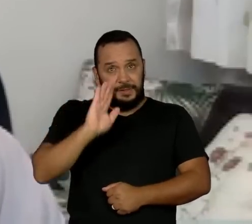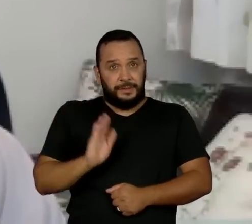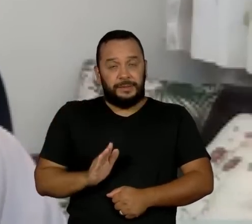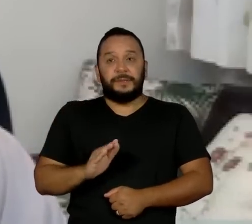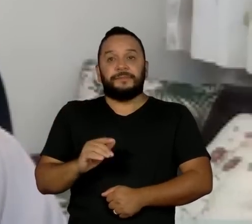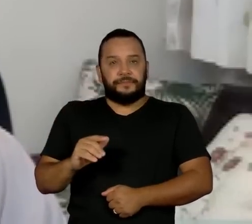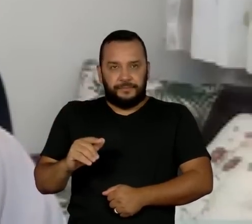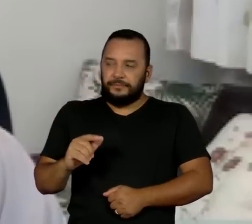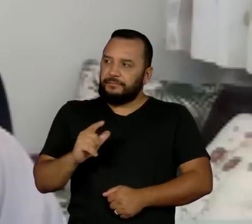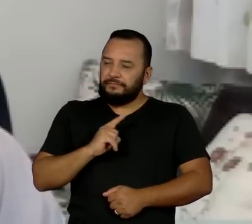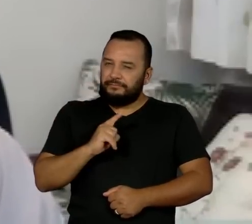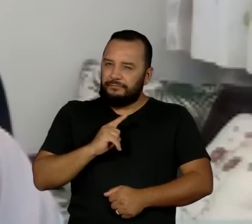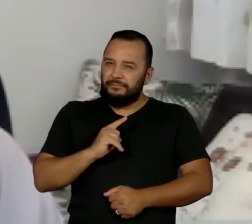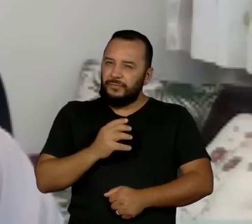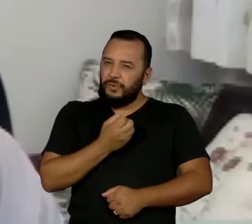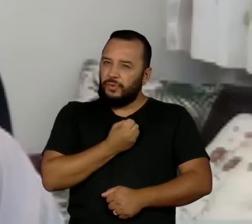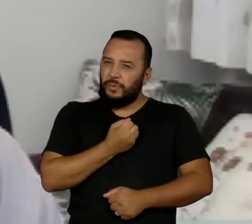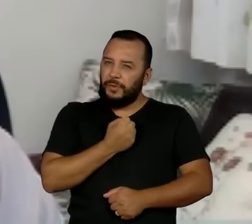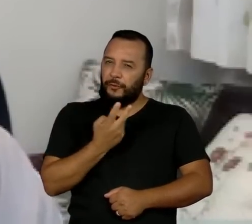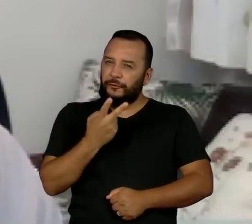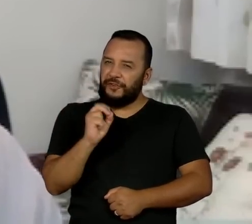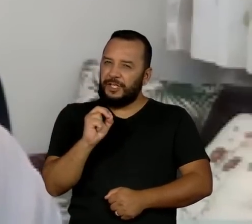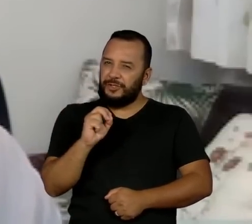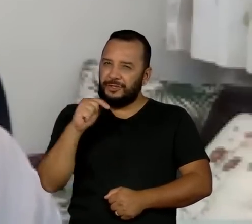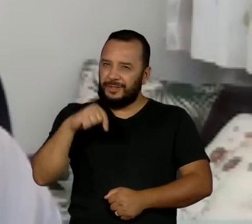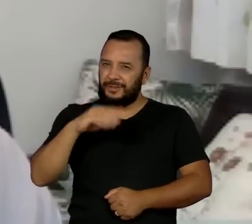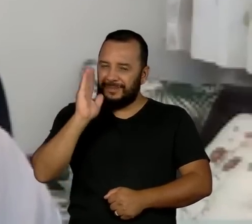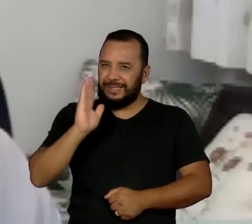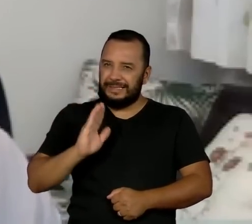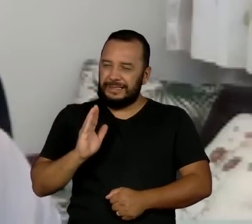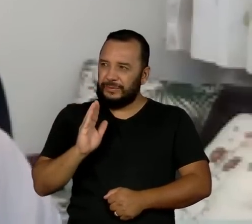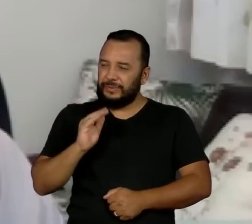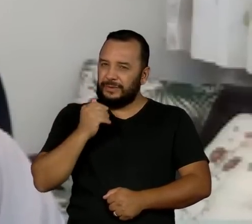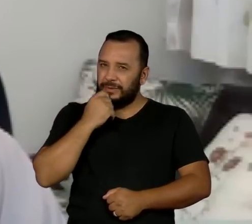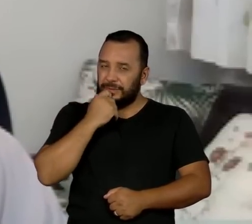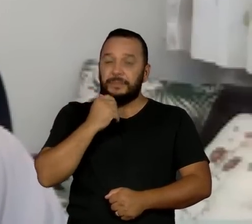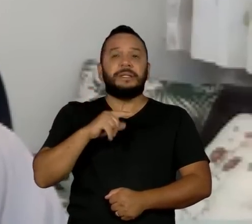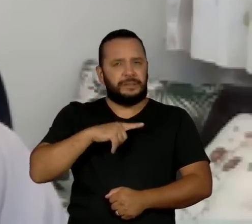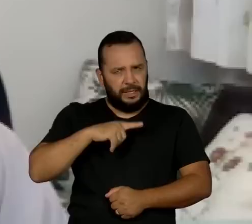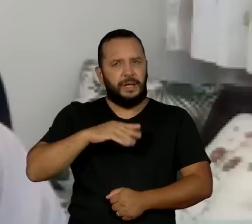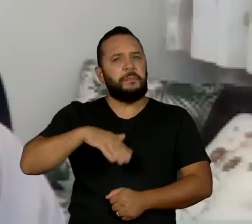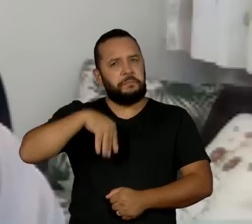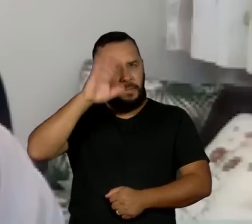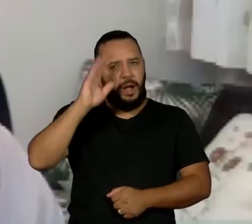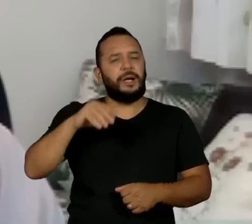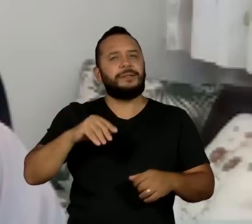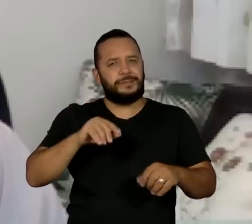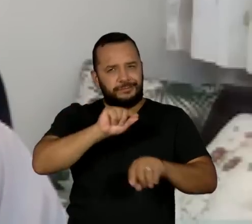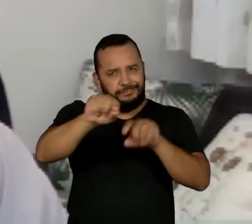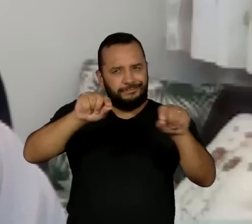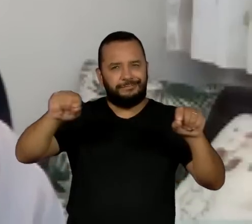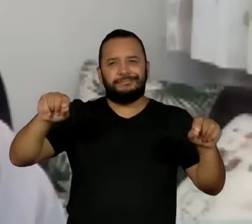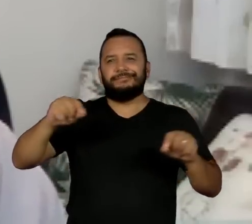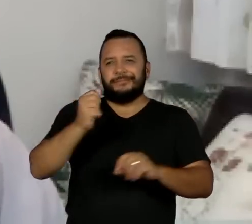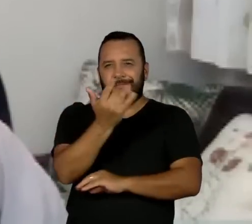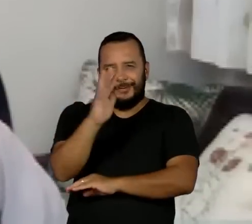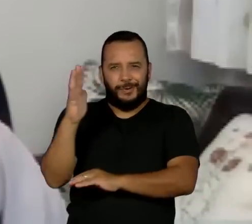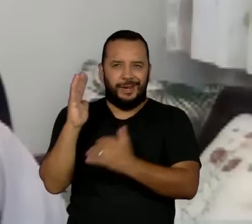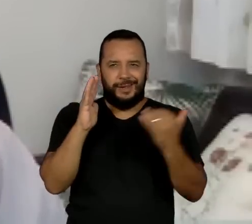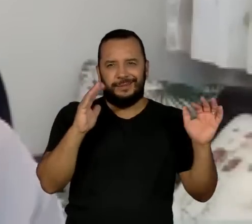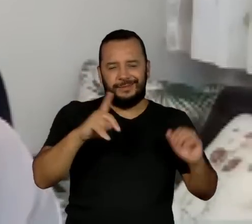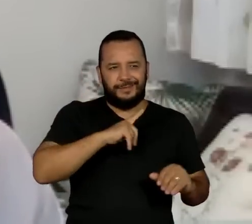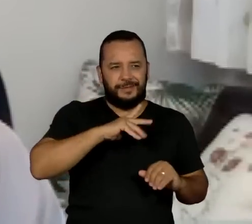com a 20ª, né, a espécie, né? E acredito que tenha muito mais nas florestas, né? A questão é